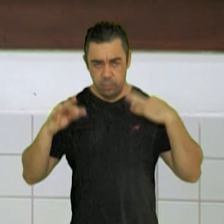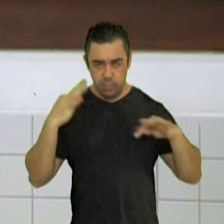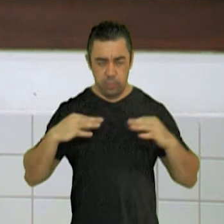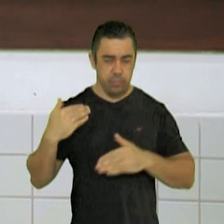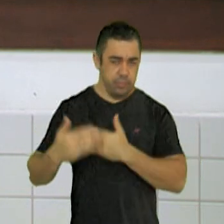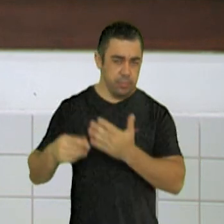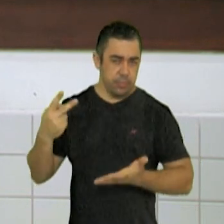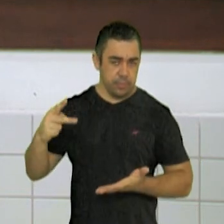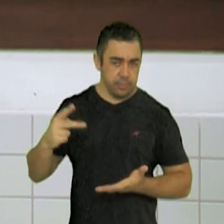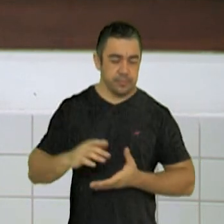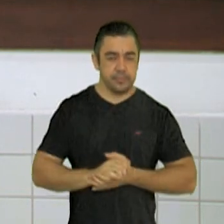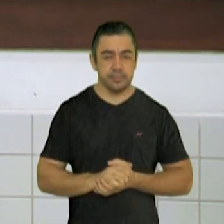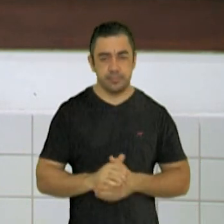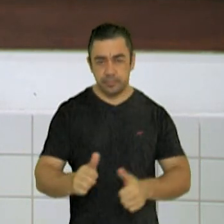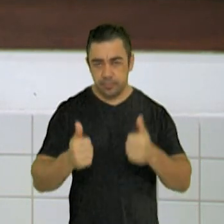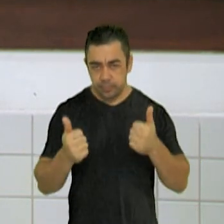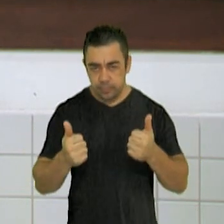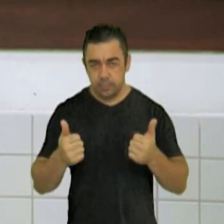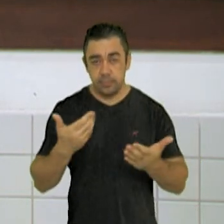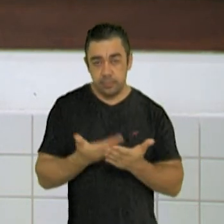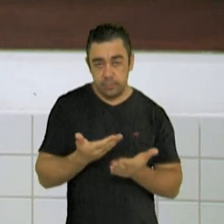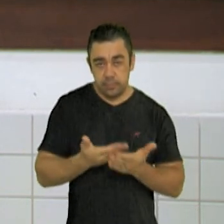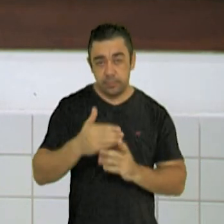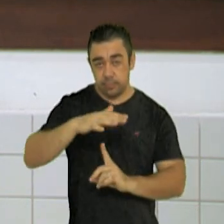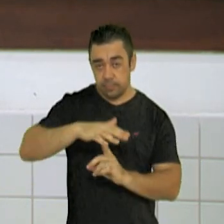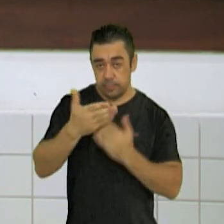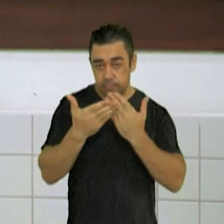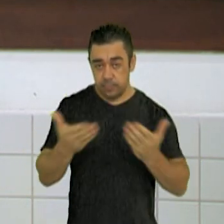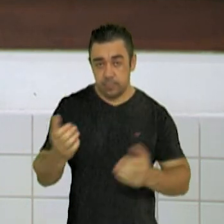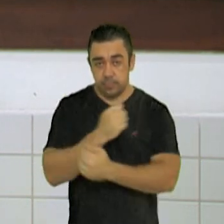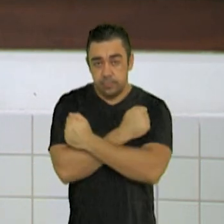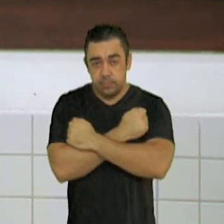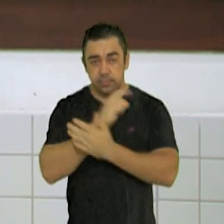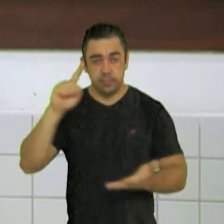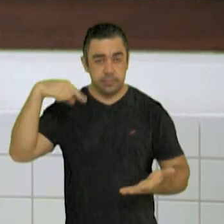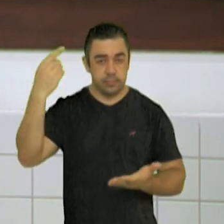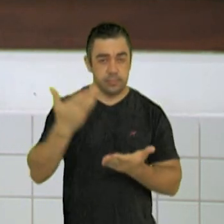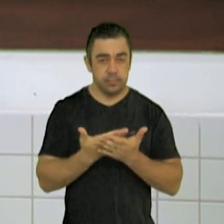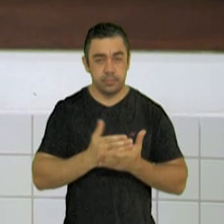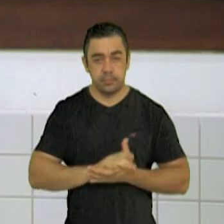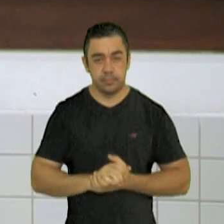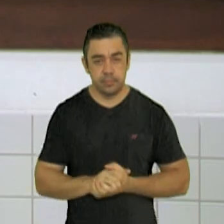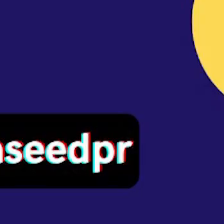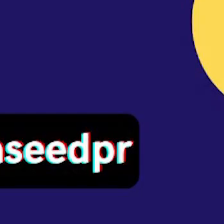desenvolvidas por lá. Beleza, galera? Essa foi mais uma aula Paraná. Um abraço e até a próxima.